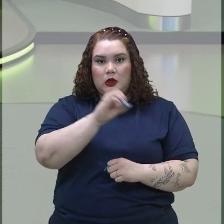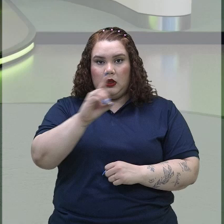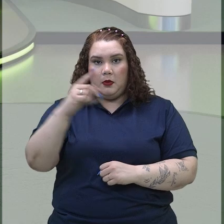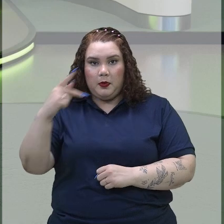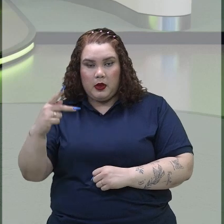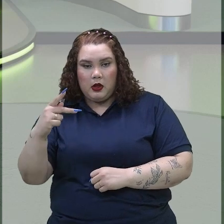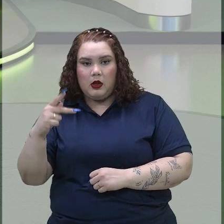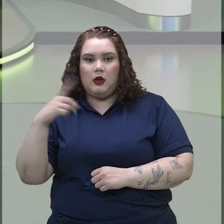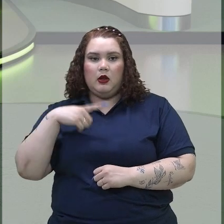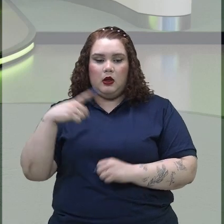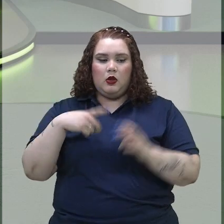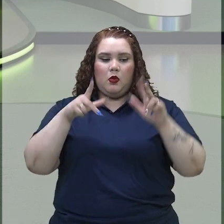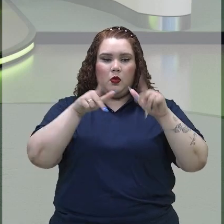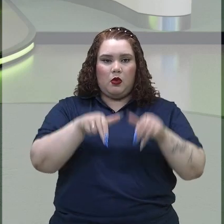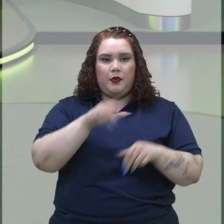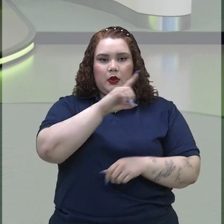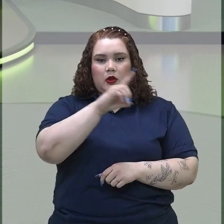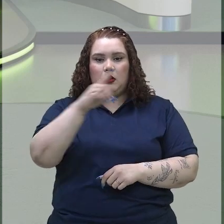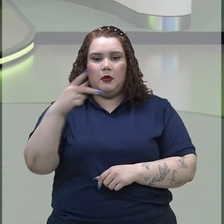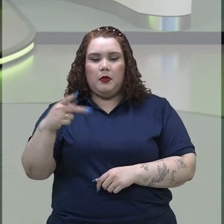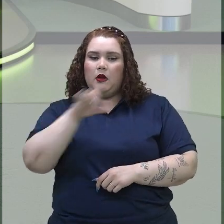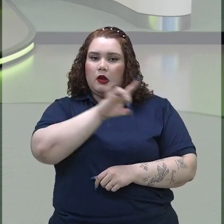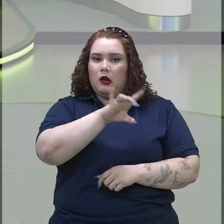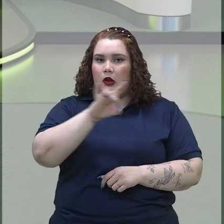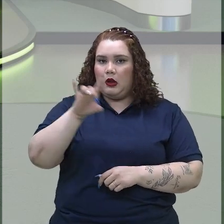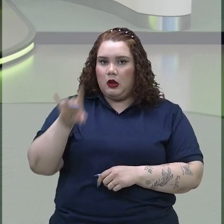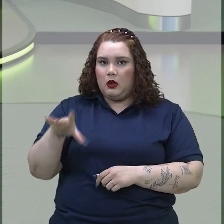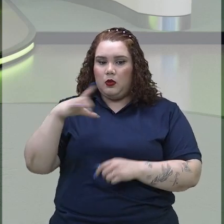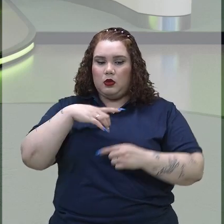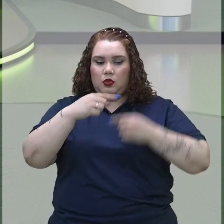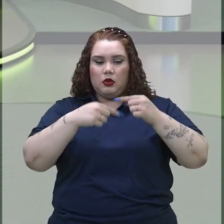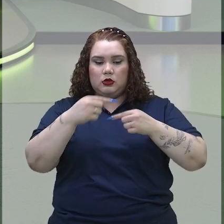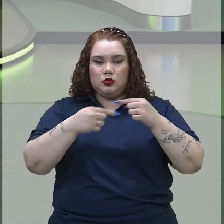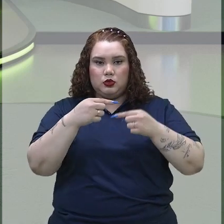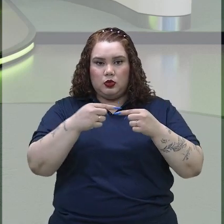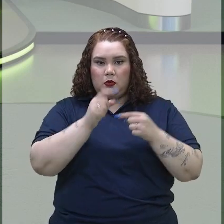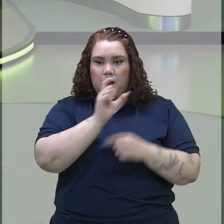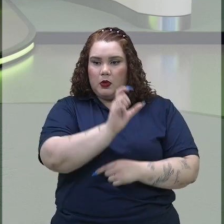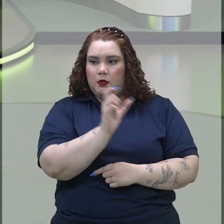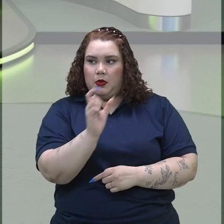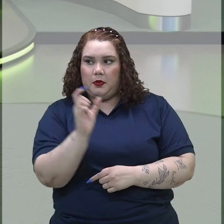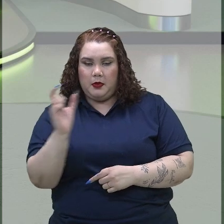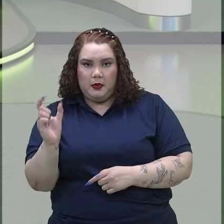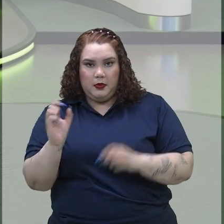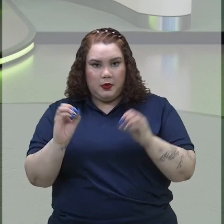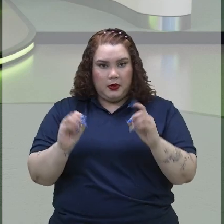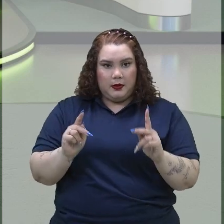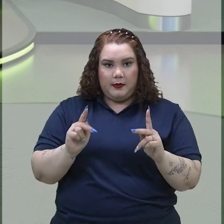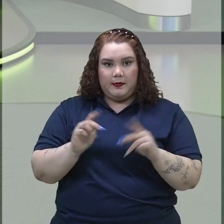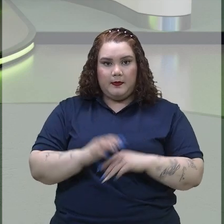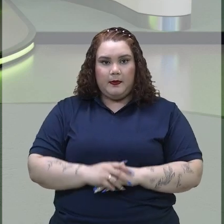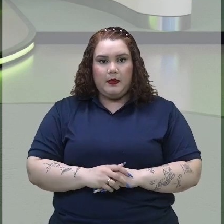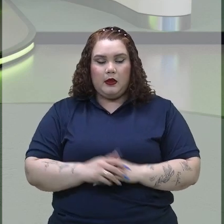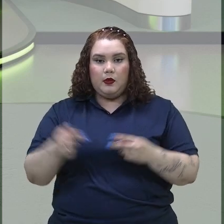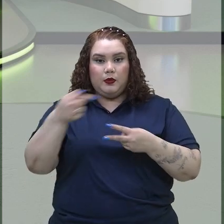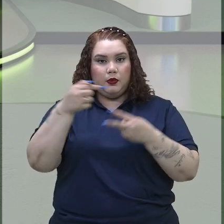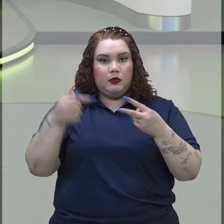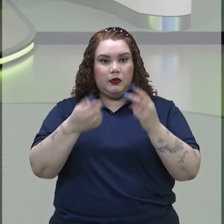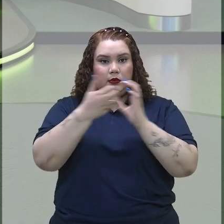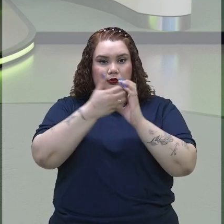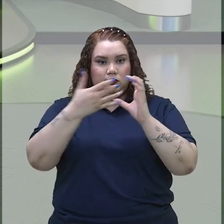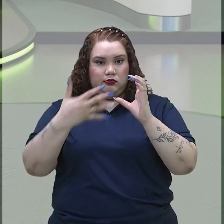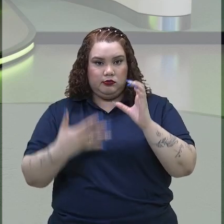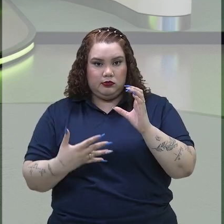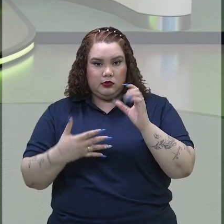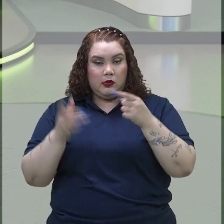à diferença de potencial que cada um dos resistores está ligado. Ok, pessoal? Com essas duas características, com